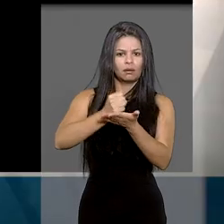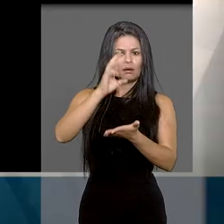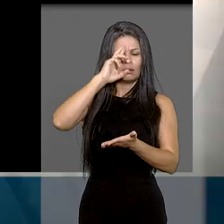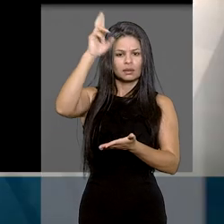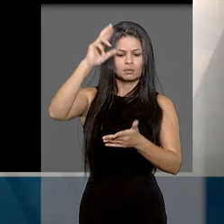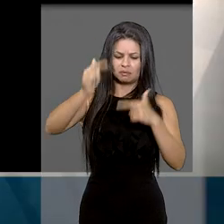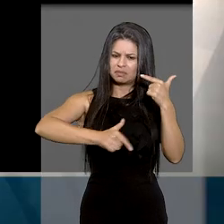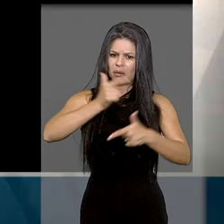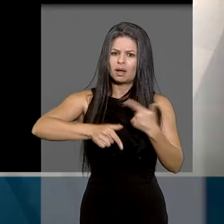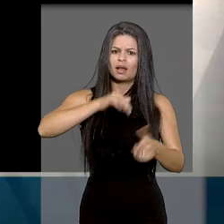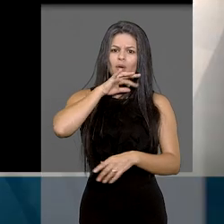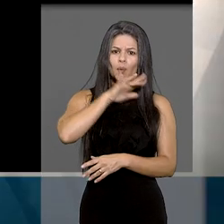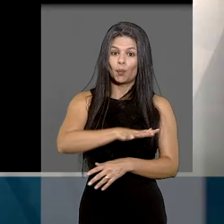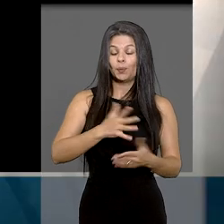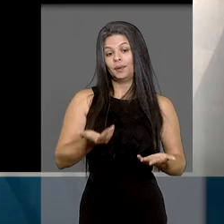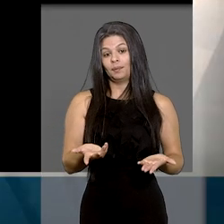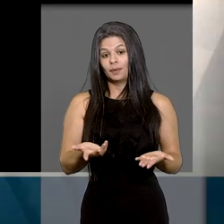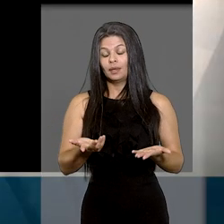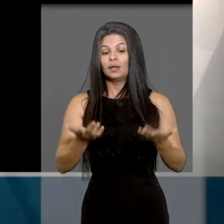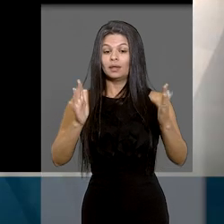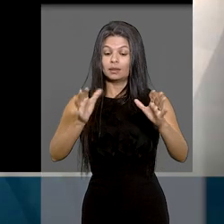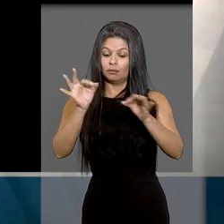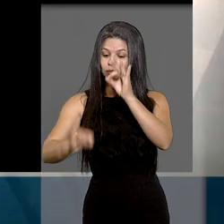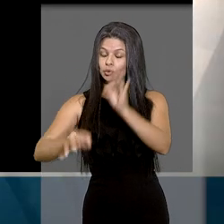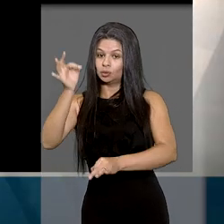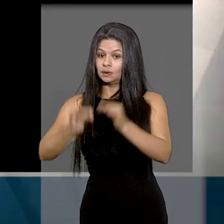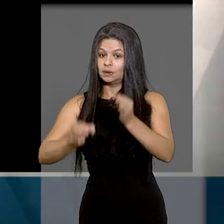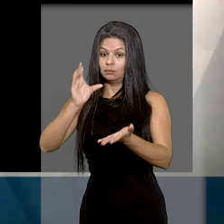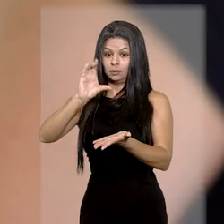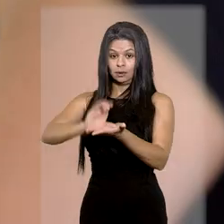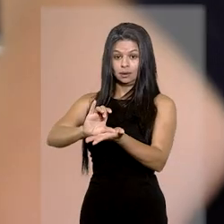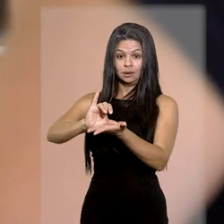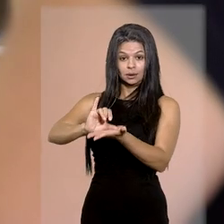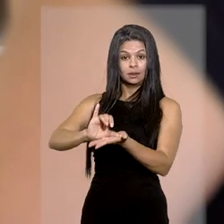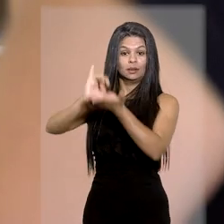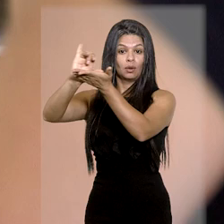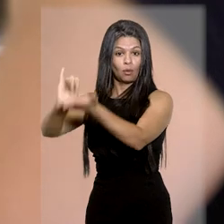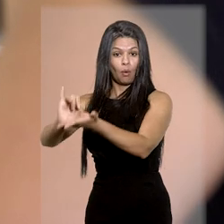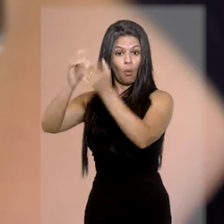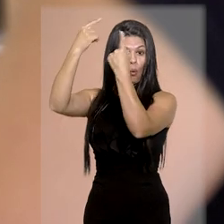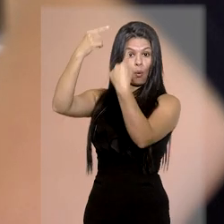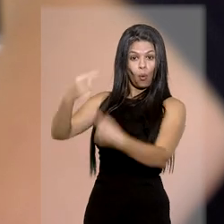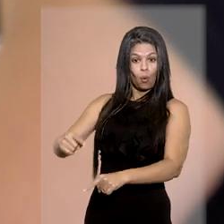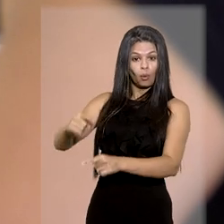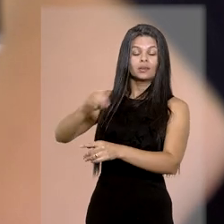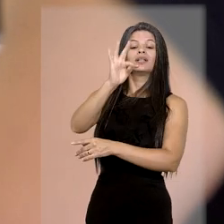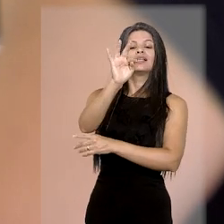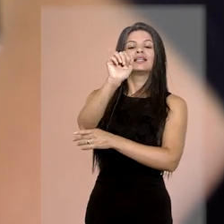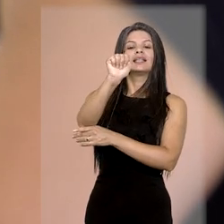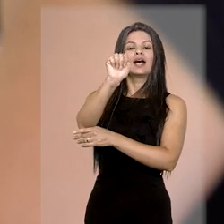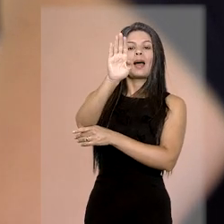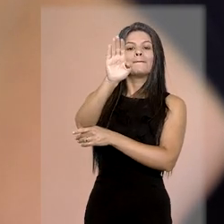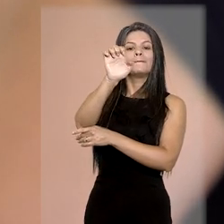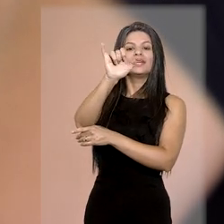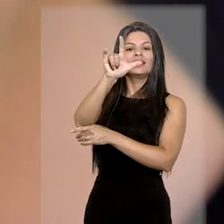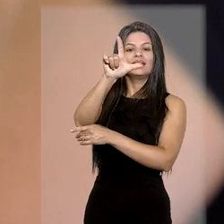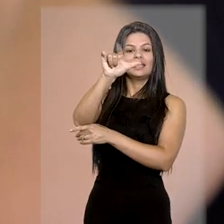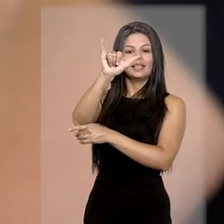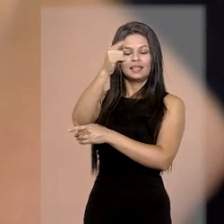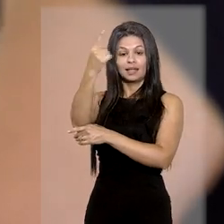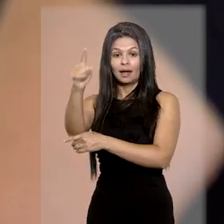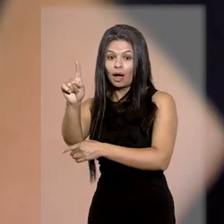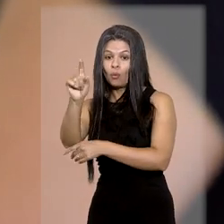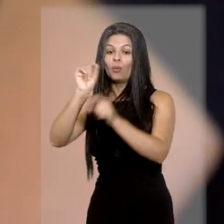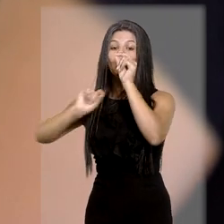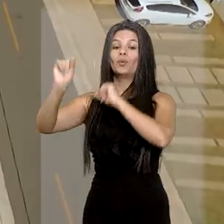no caso analisado pela turma foi ajuizada são de indenização contra um tabelião de Ofício de Notas que visava a reparação de